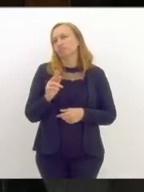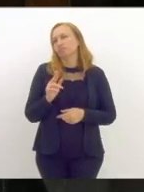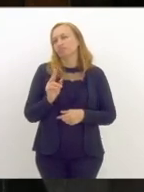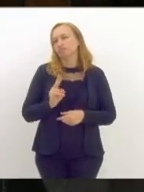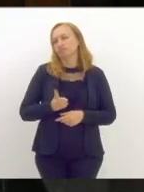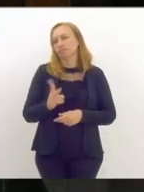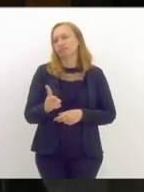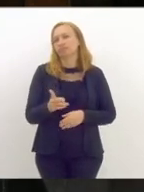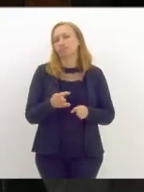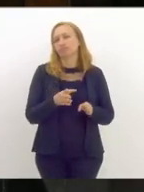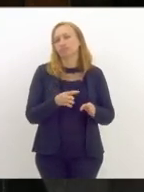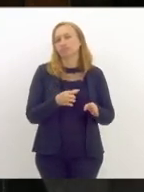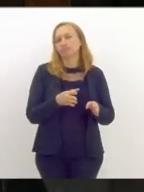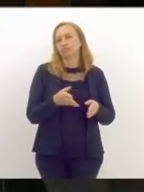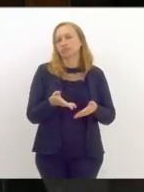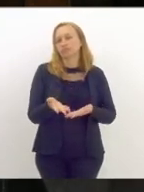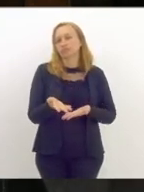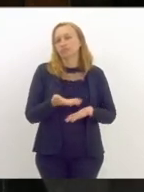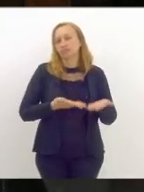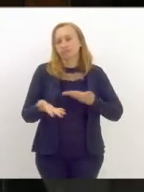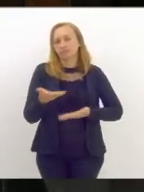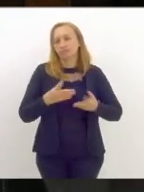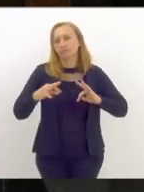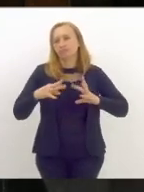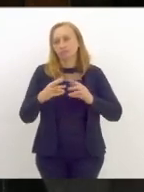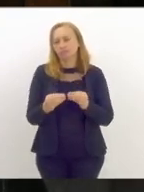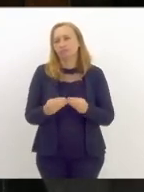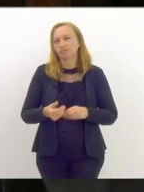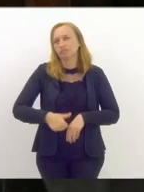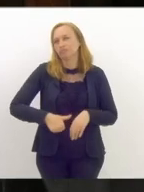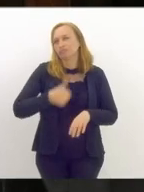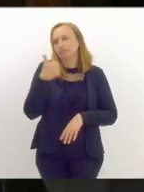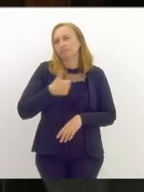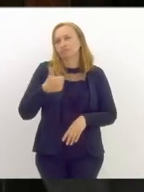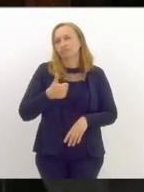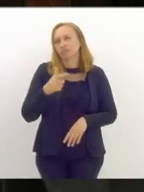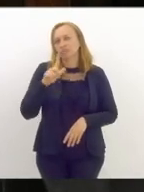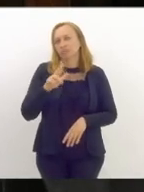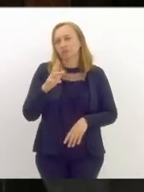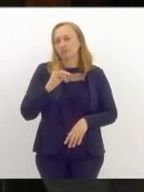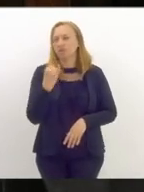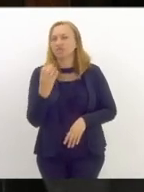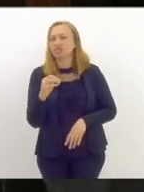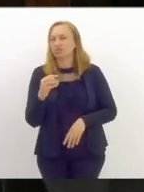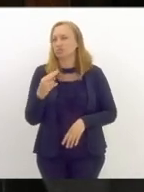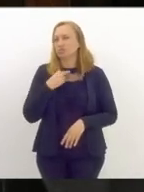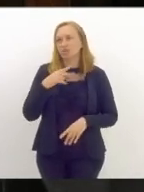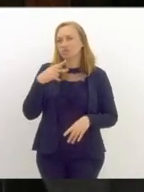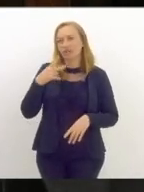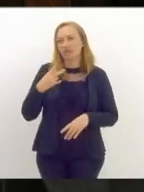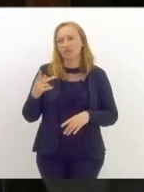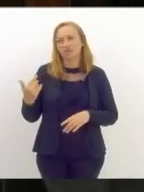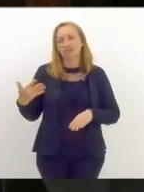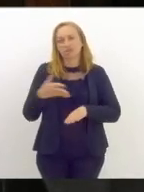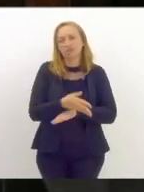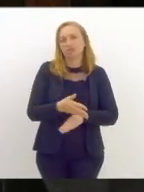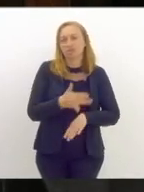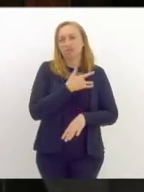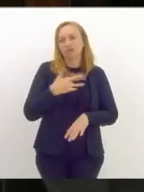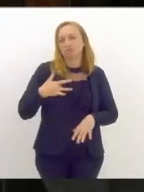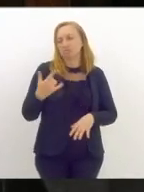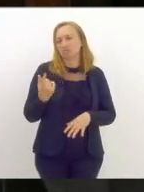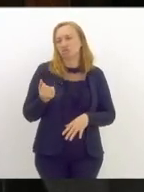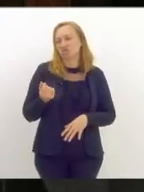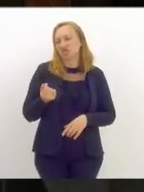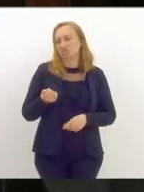consensuou tudo, né? Acho que pela primeira vez, porque o Luizinho não conta. Quando o Luizinho passou pela saúde, eu não tinha dinheiro nem para negociar